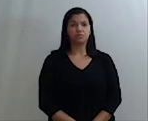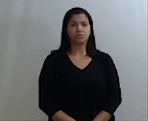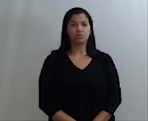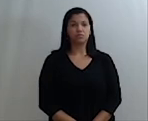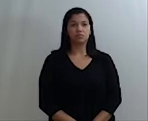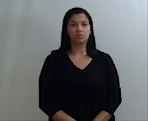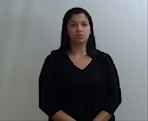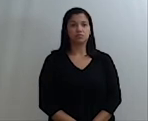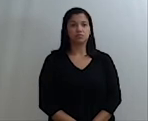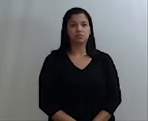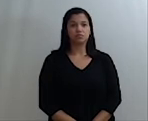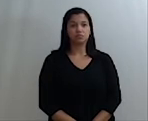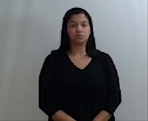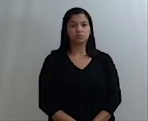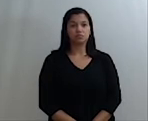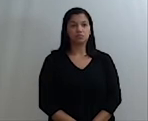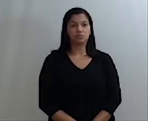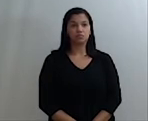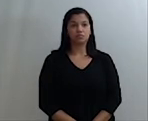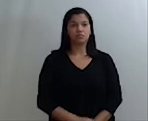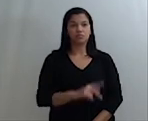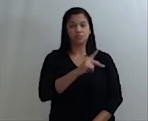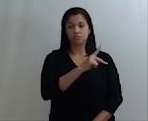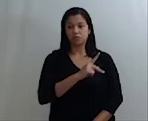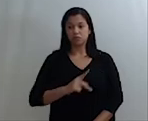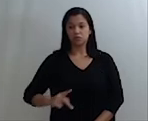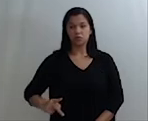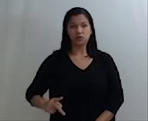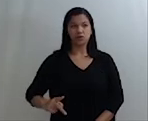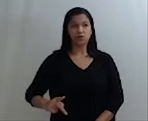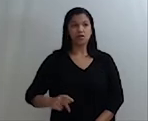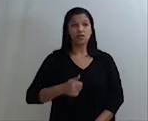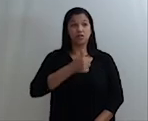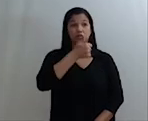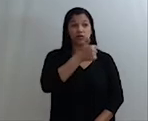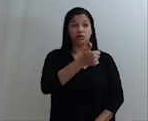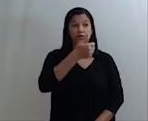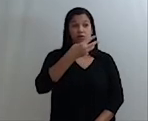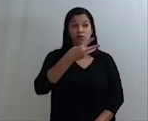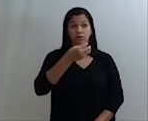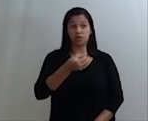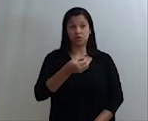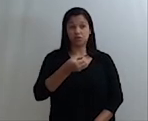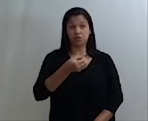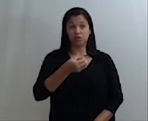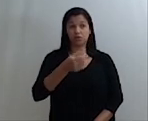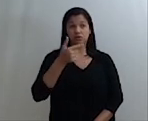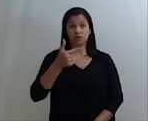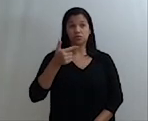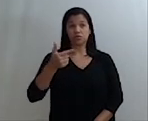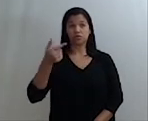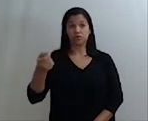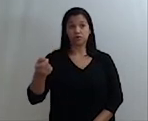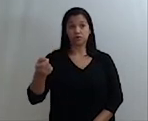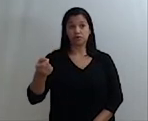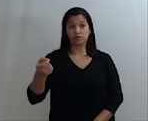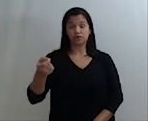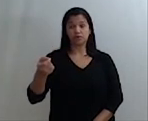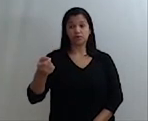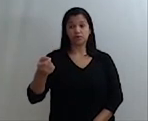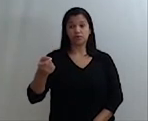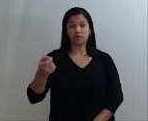Sebastião Senor Presidente é o 130 220 né Eu acho também acho que nós poderíamos